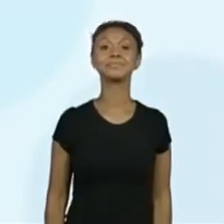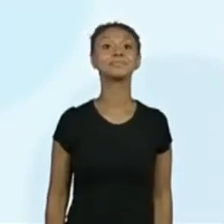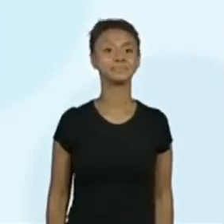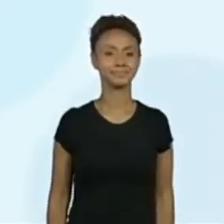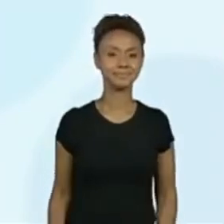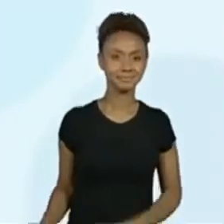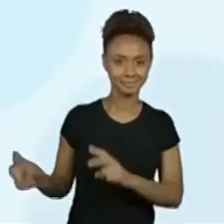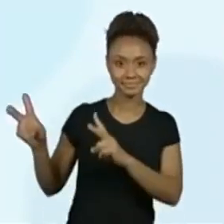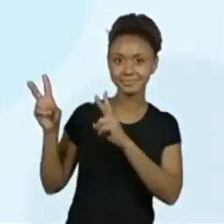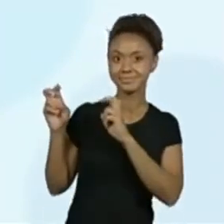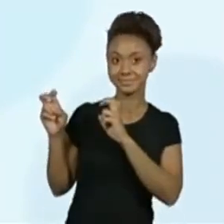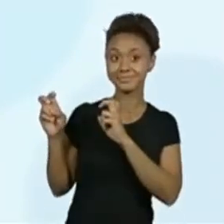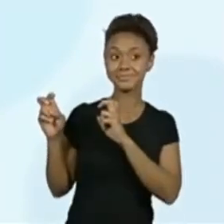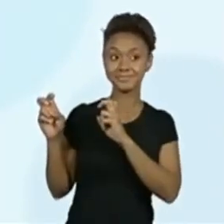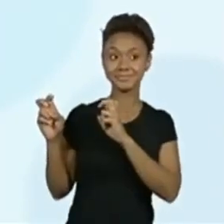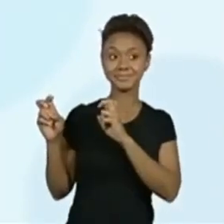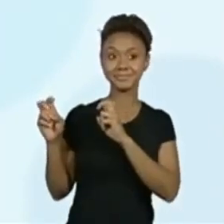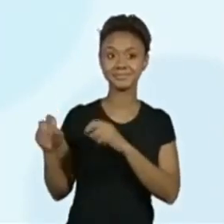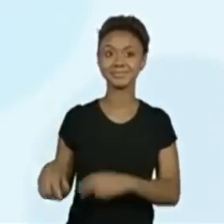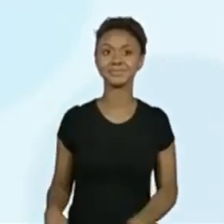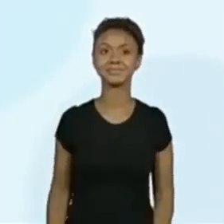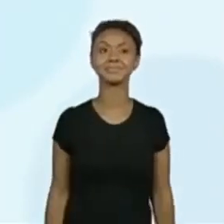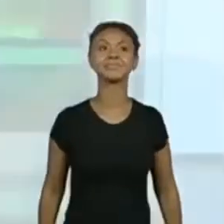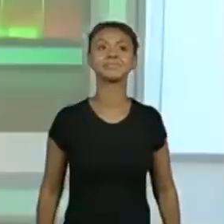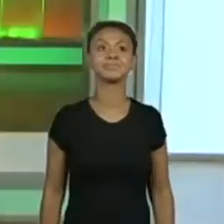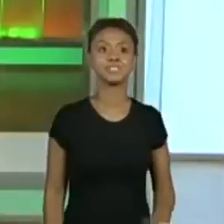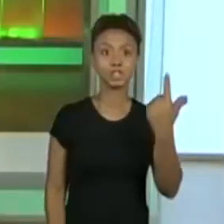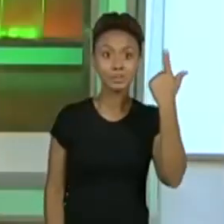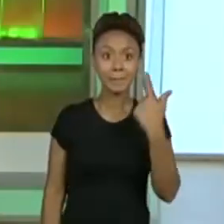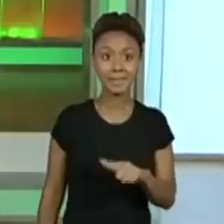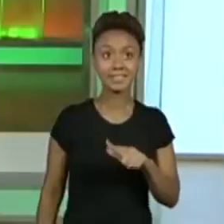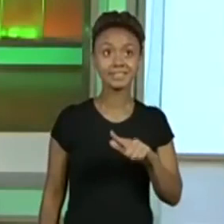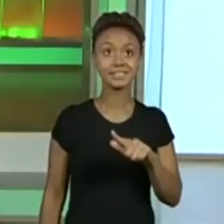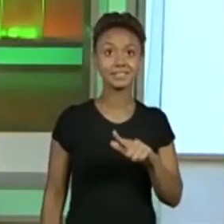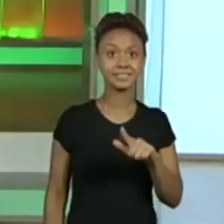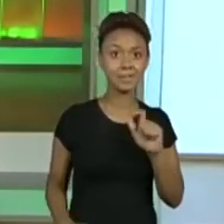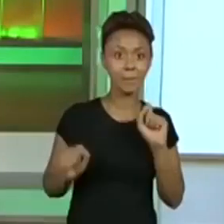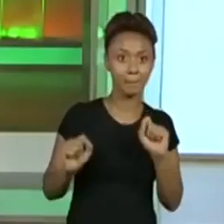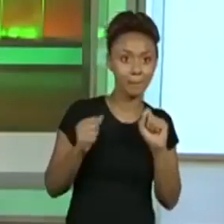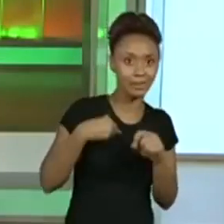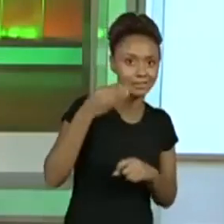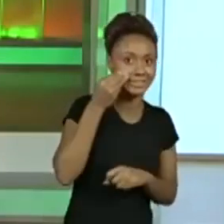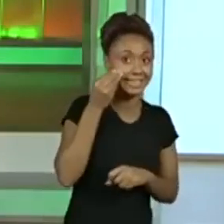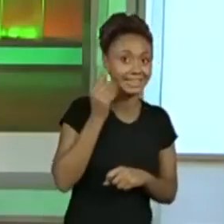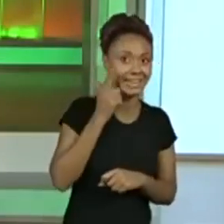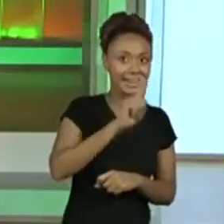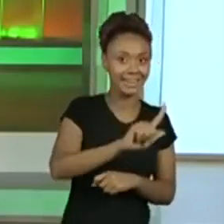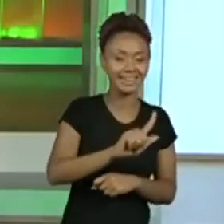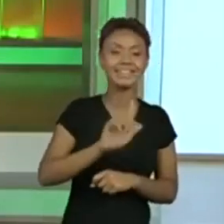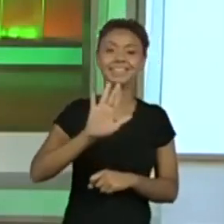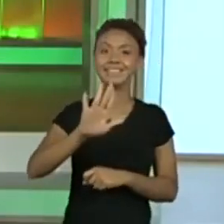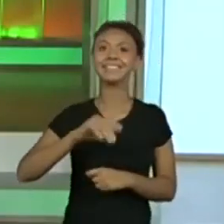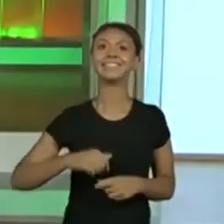Estão percebendo? Mais uma rodada, professora? Vai me dar uma chance aí? Sim. Então, observe aí tudo. Aí eu faço a letra